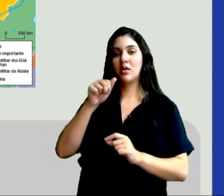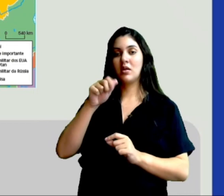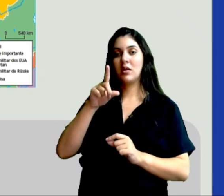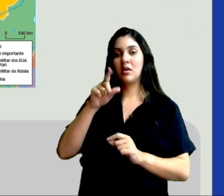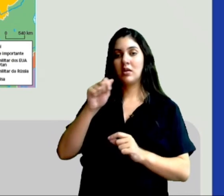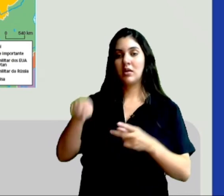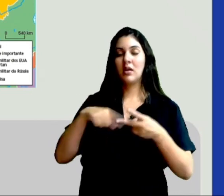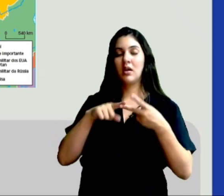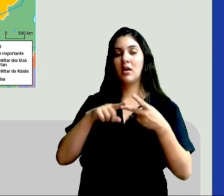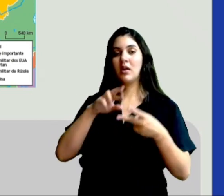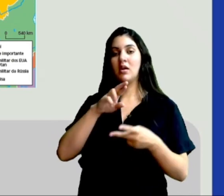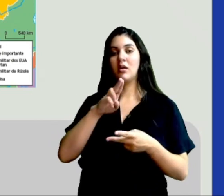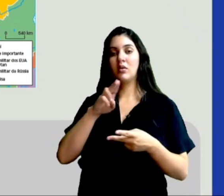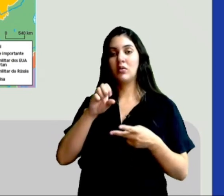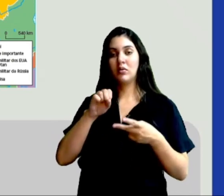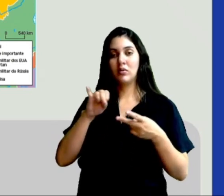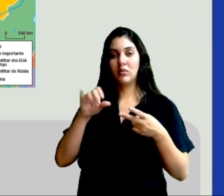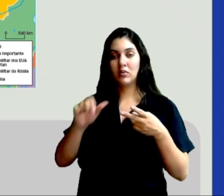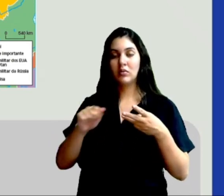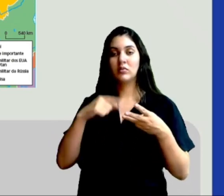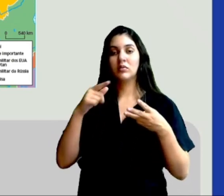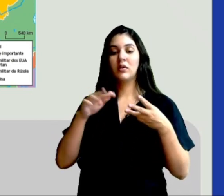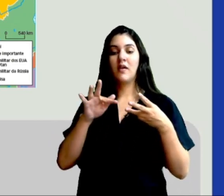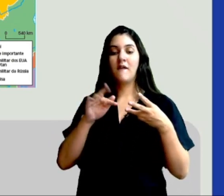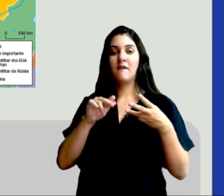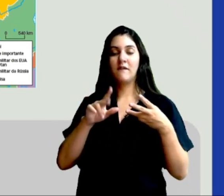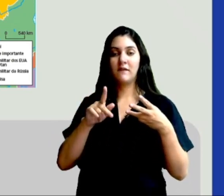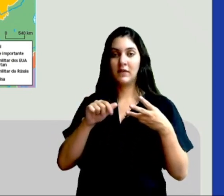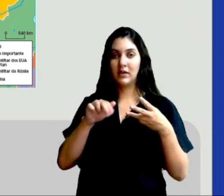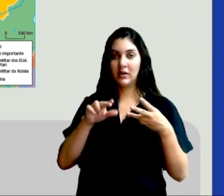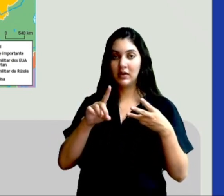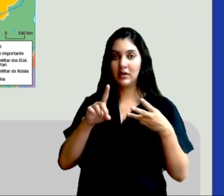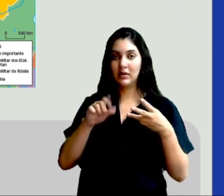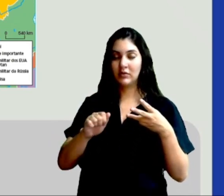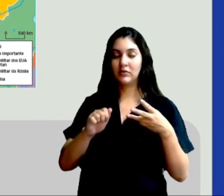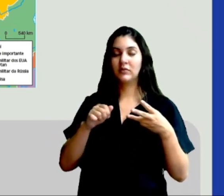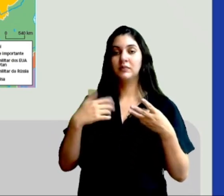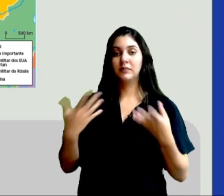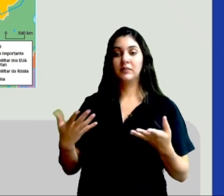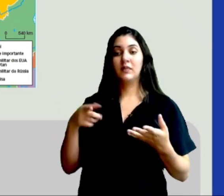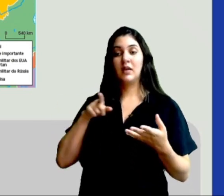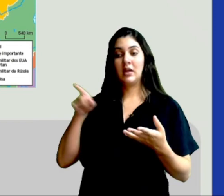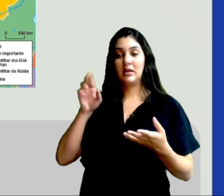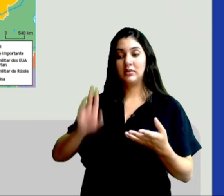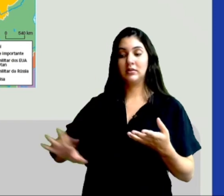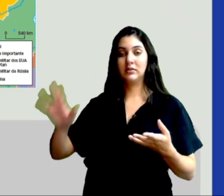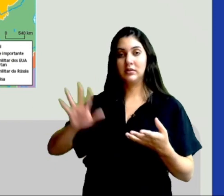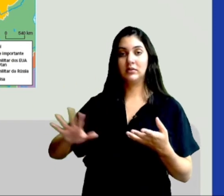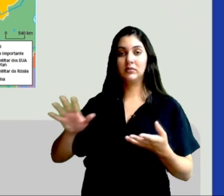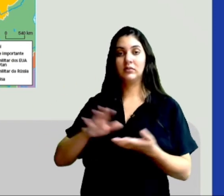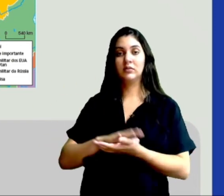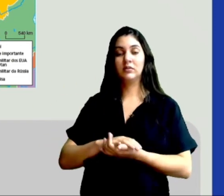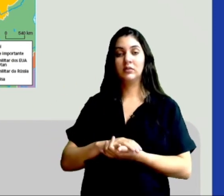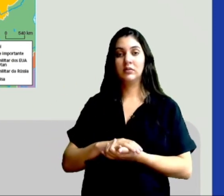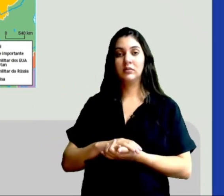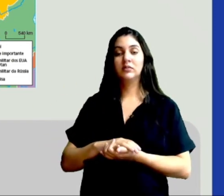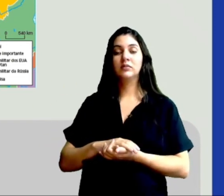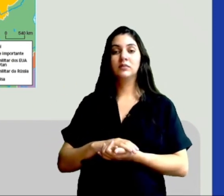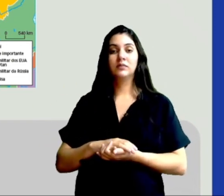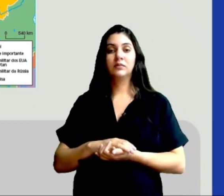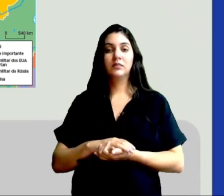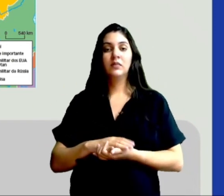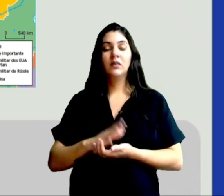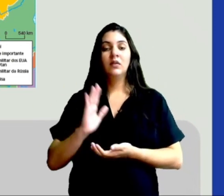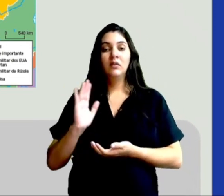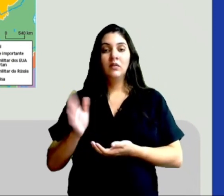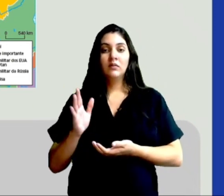da Rússia, o norte ali da Finlândia. Então, essa região ela é já um